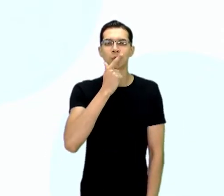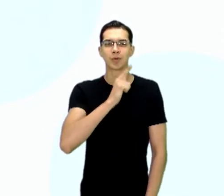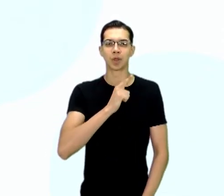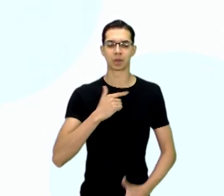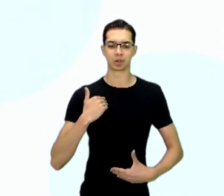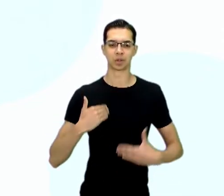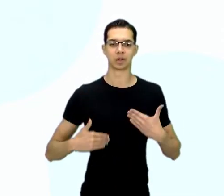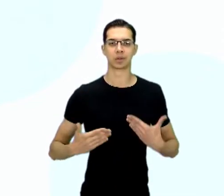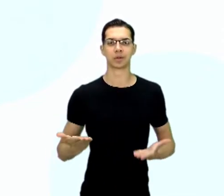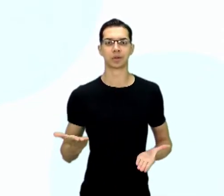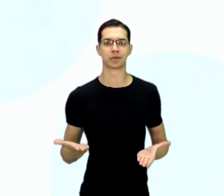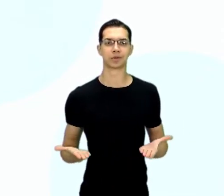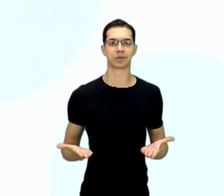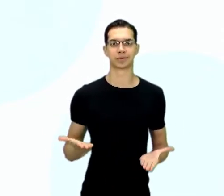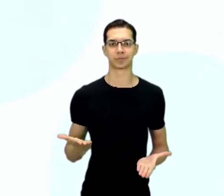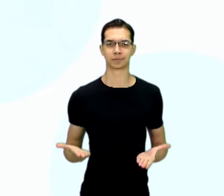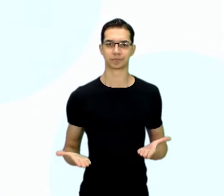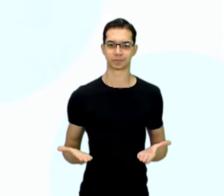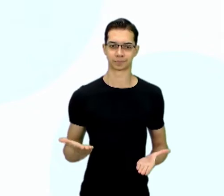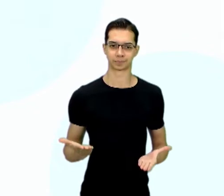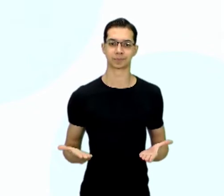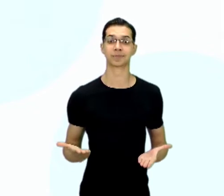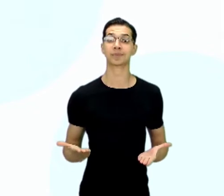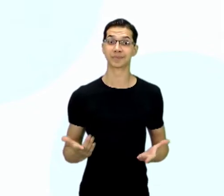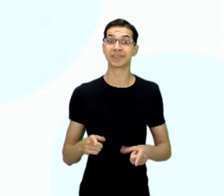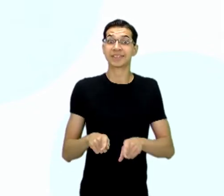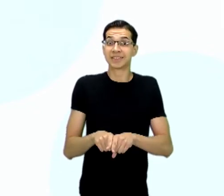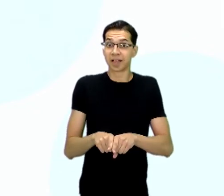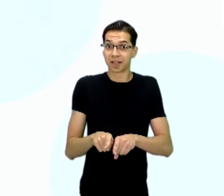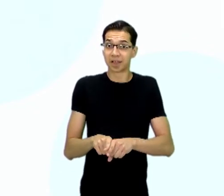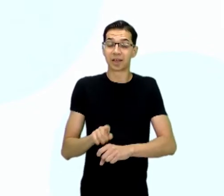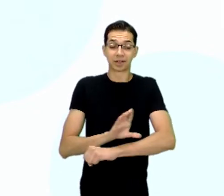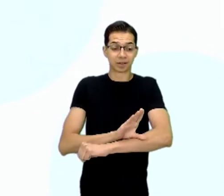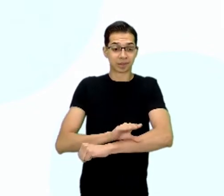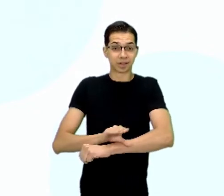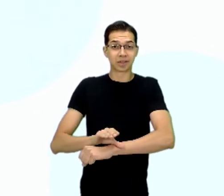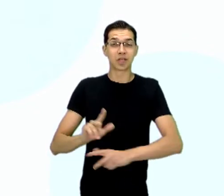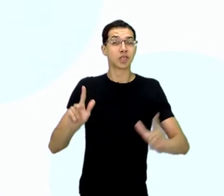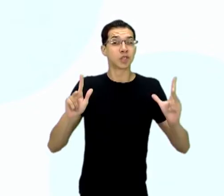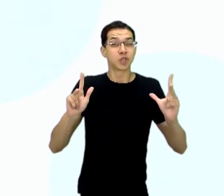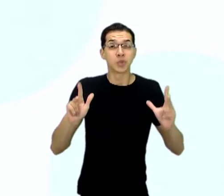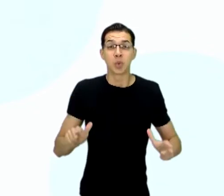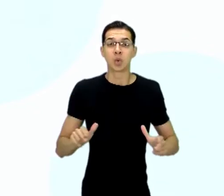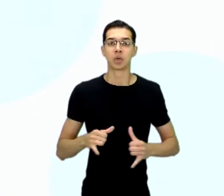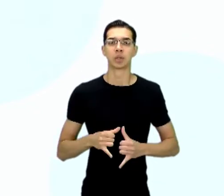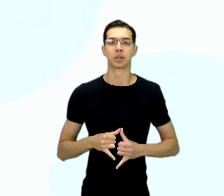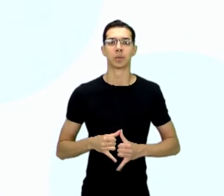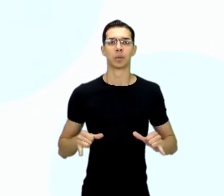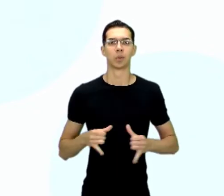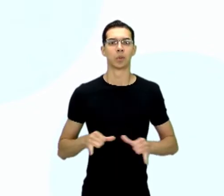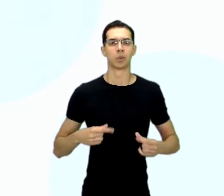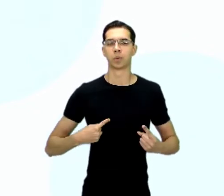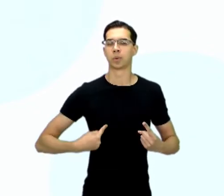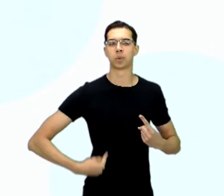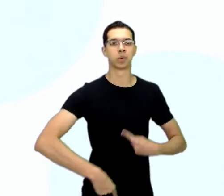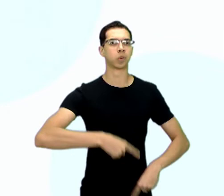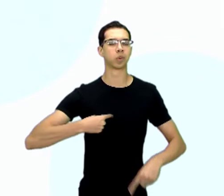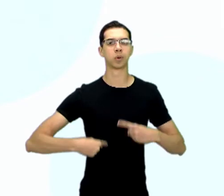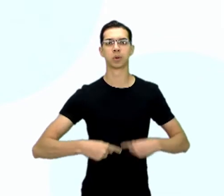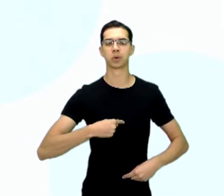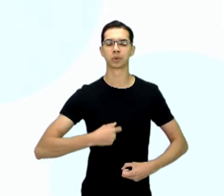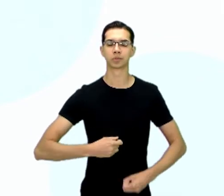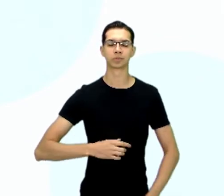Além disso, eles vão gerar energia, e essa energia vai ser super importante para que eu